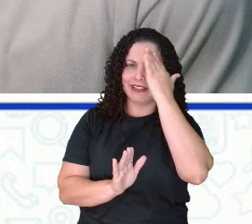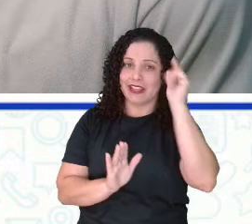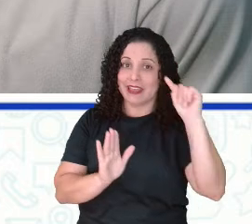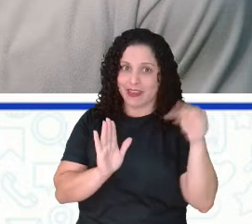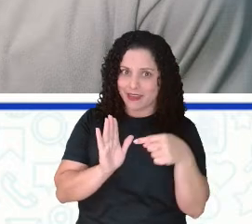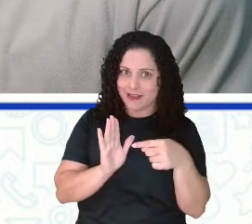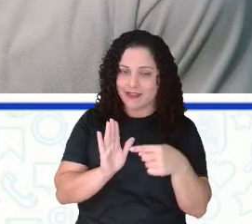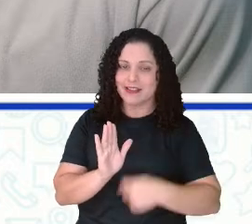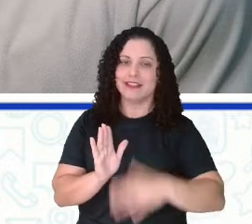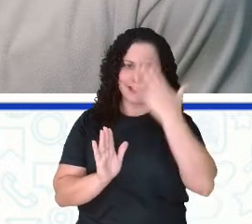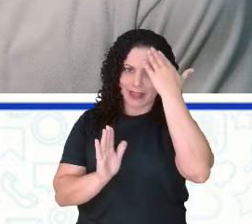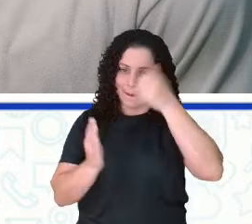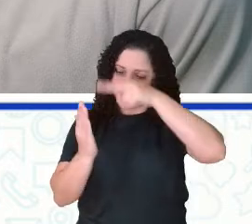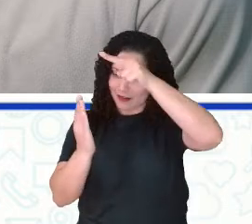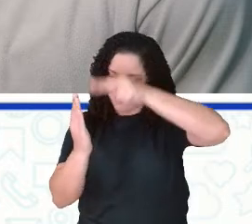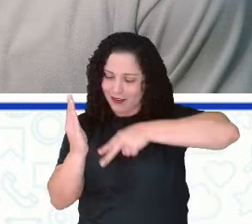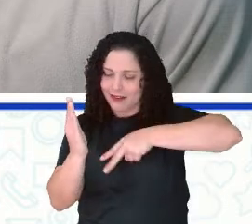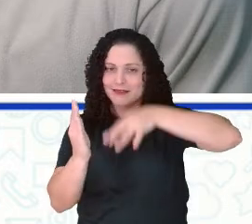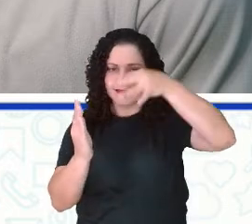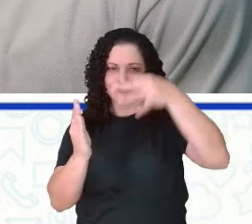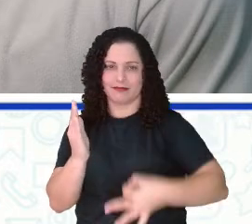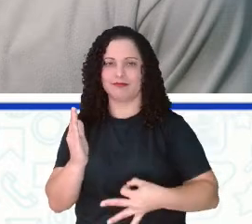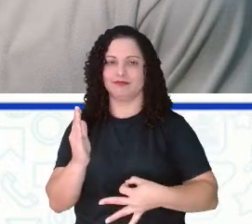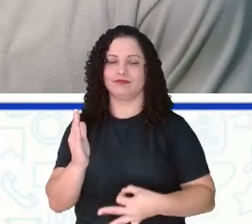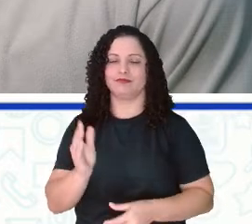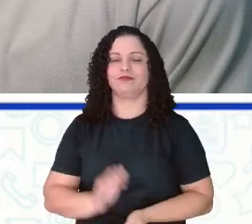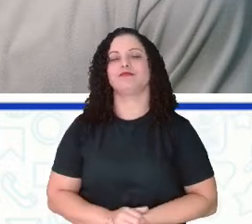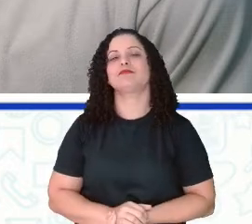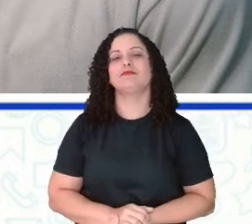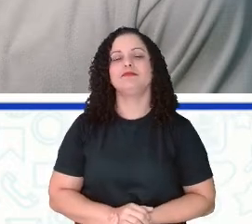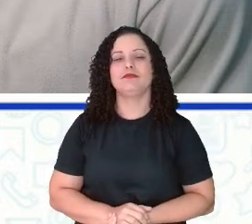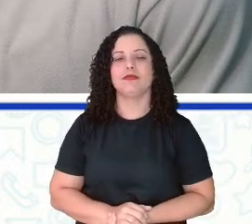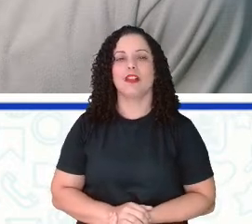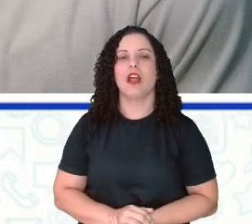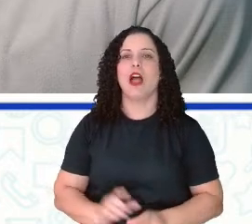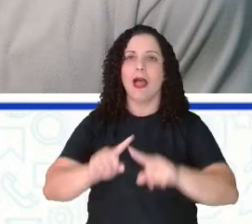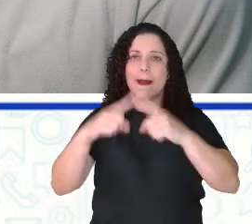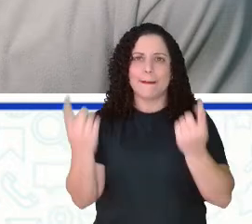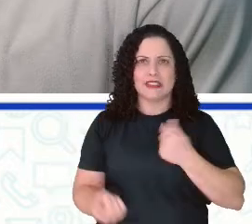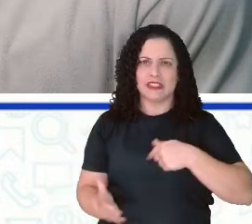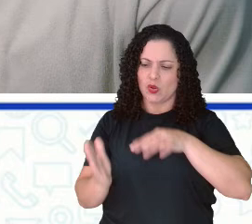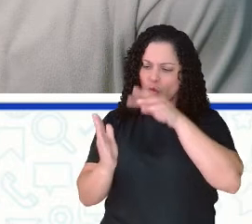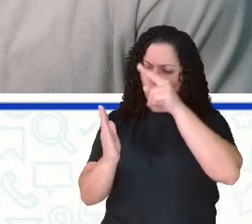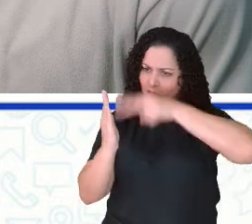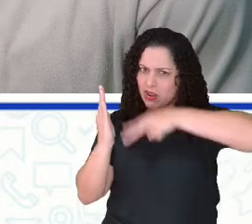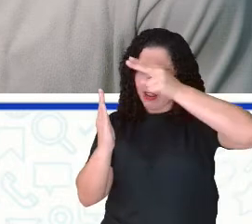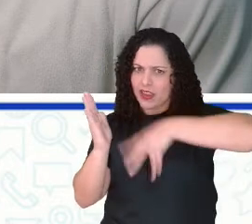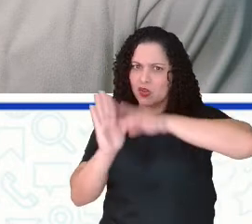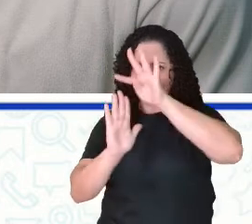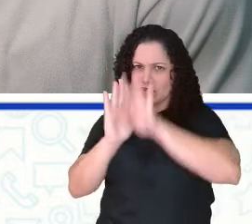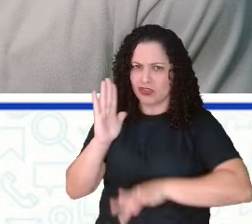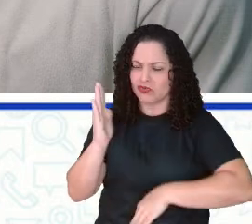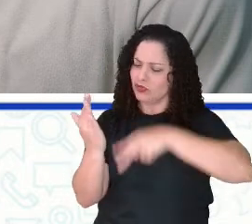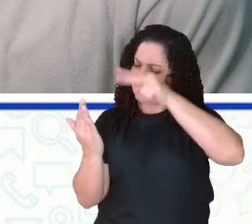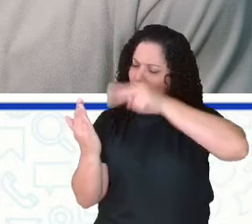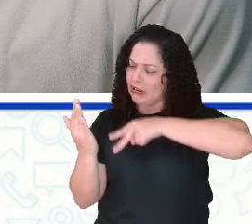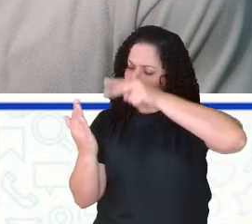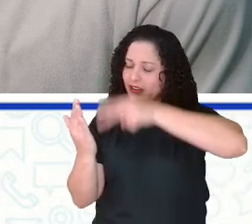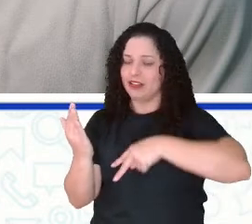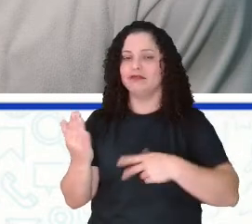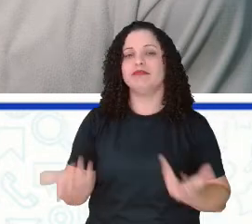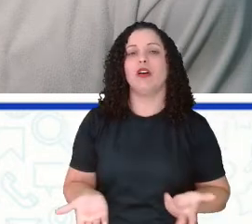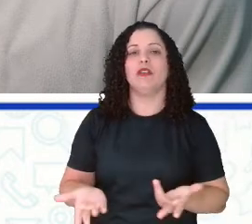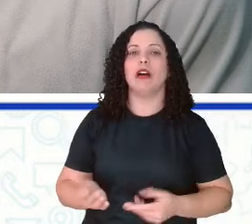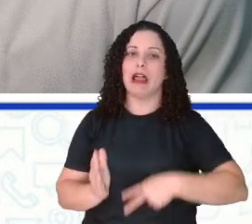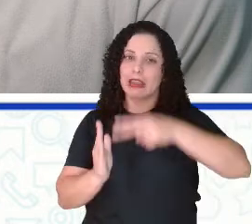vai saber ler textos. Professora, mas eu leio. Eu quero dizer para você que leitura